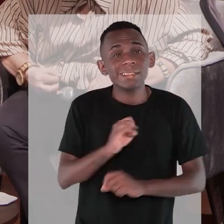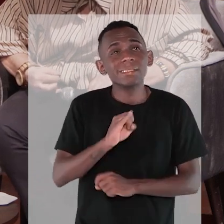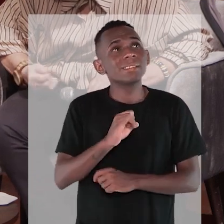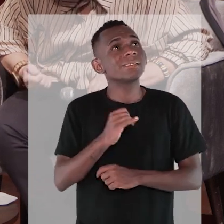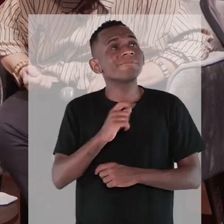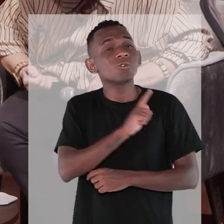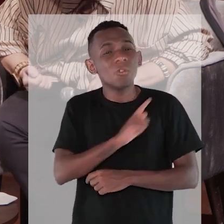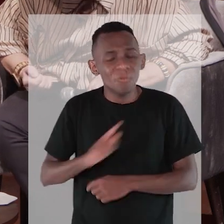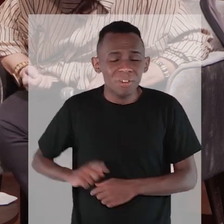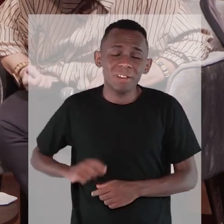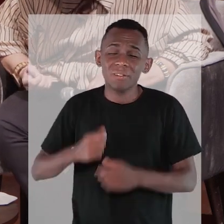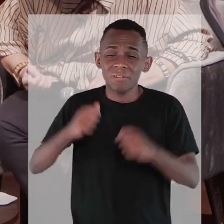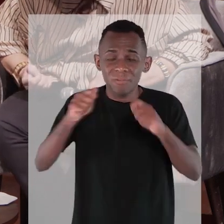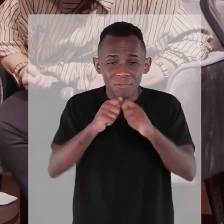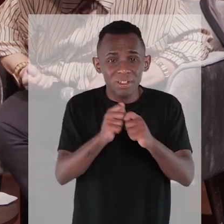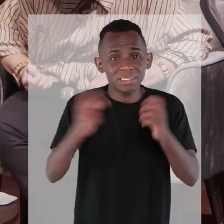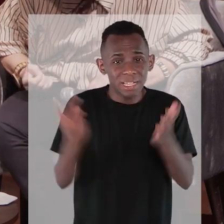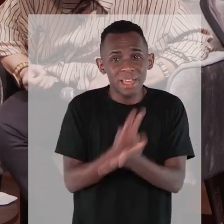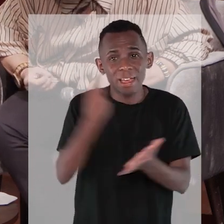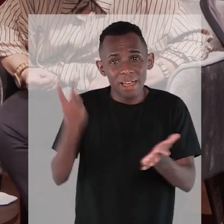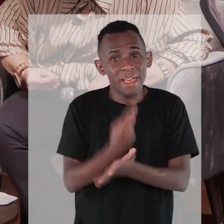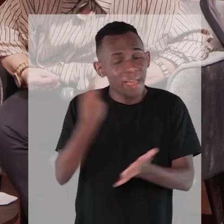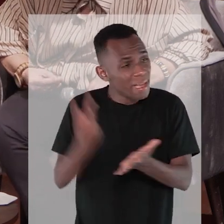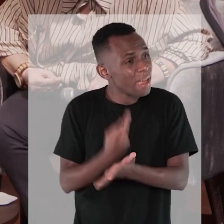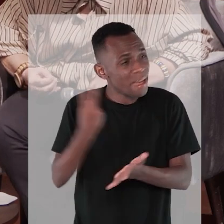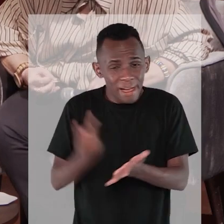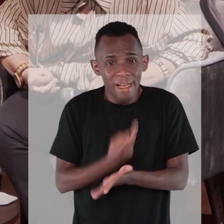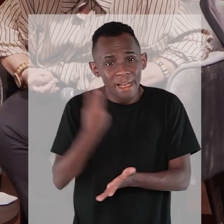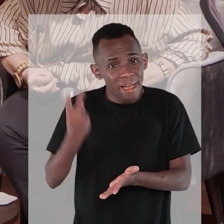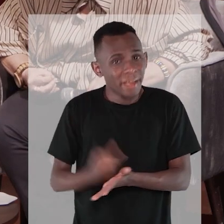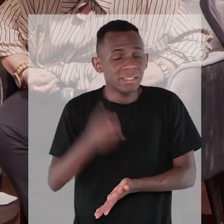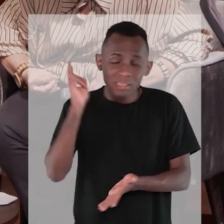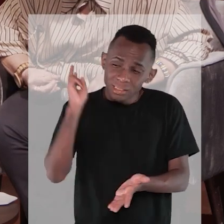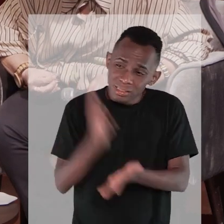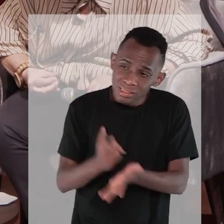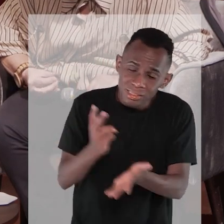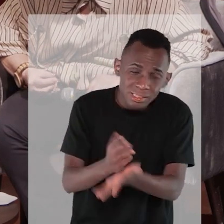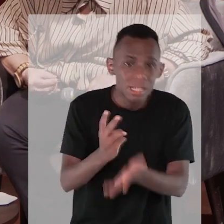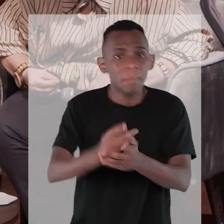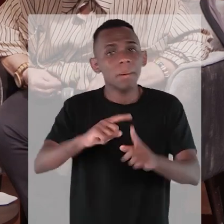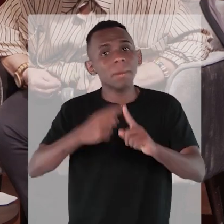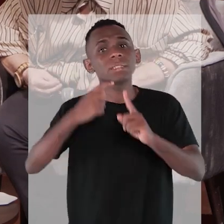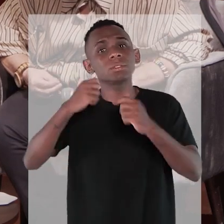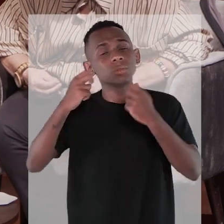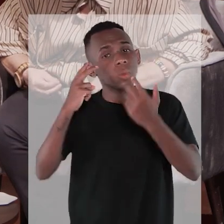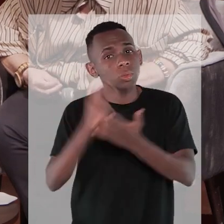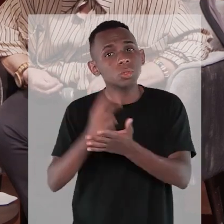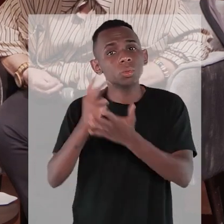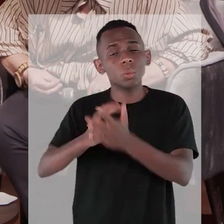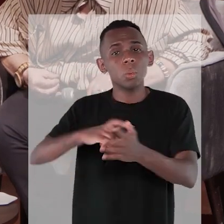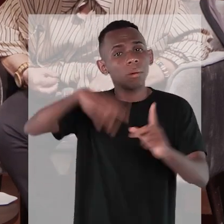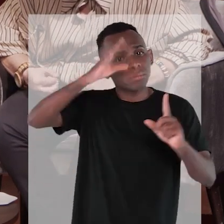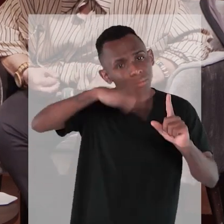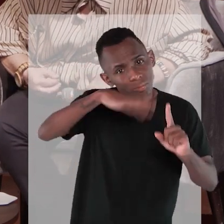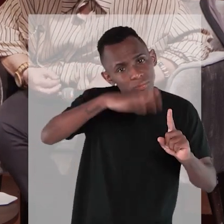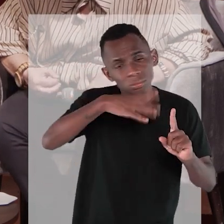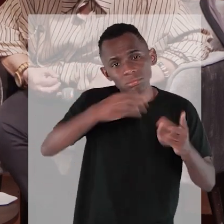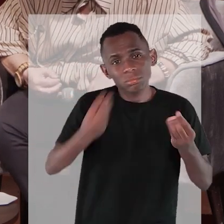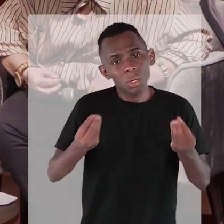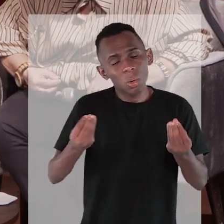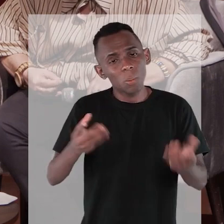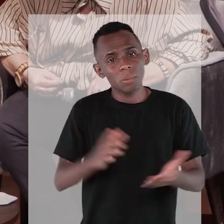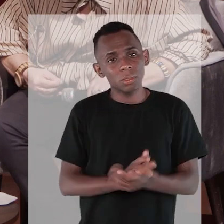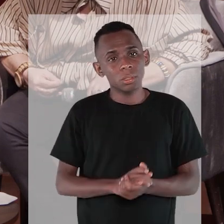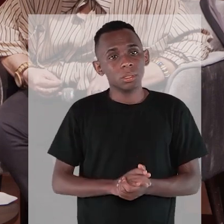continue, né, capturando a atenção de 30% da população? Porque só para entrar um pouquinho no